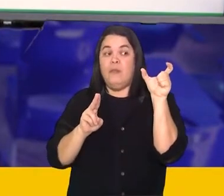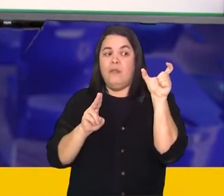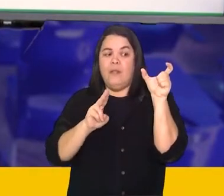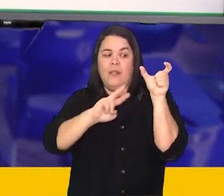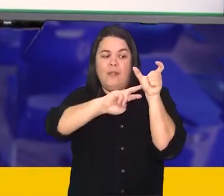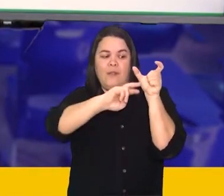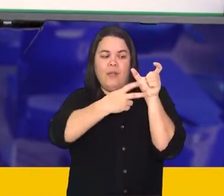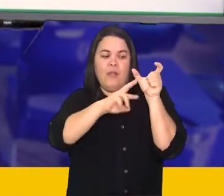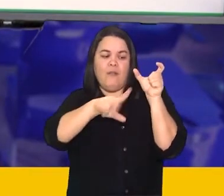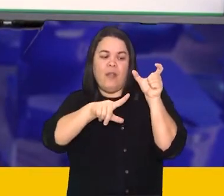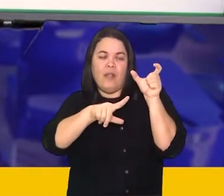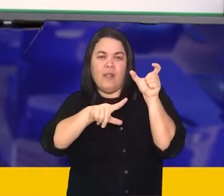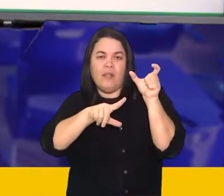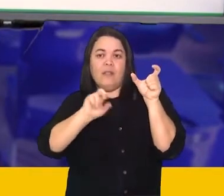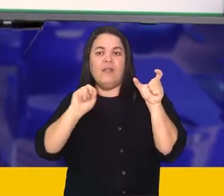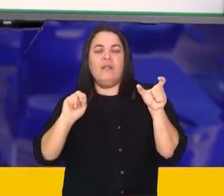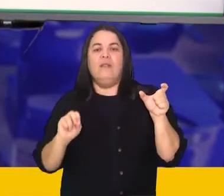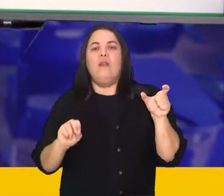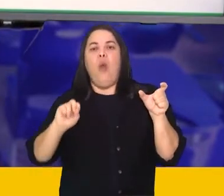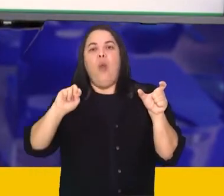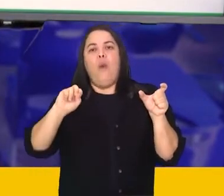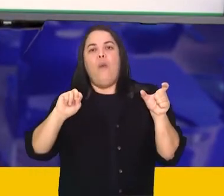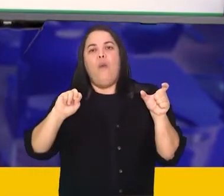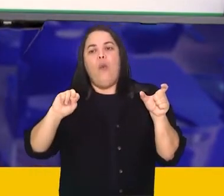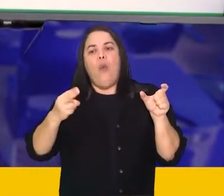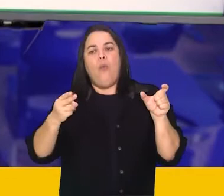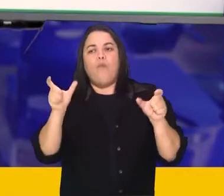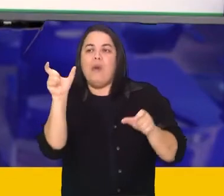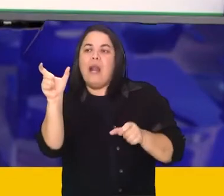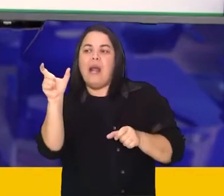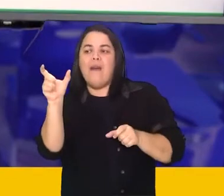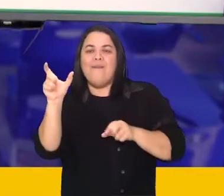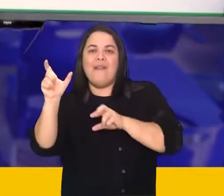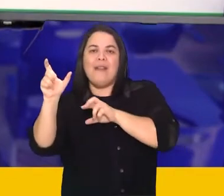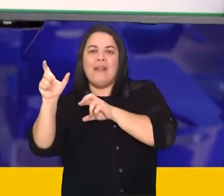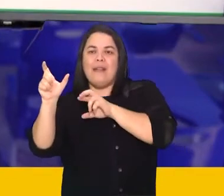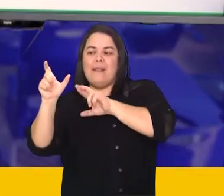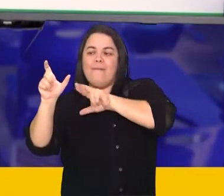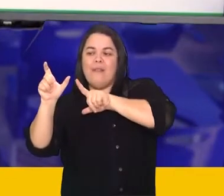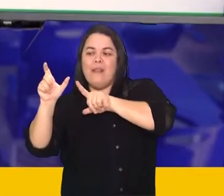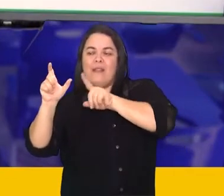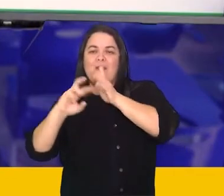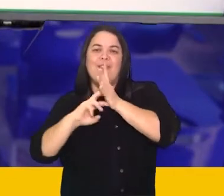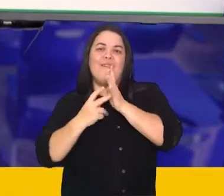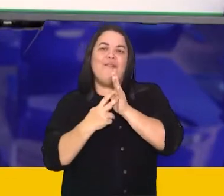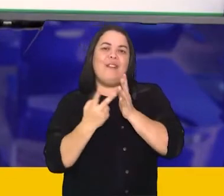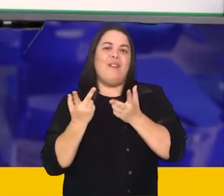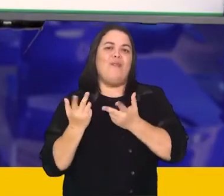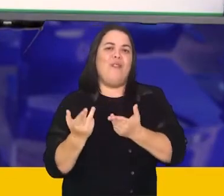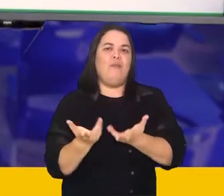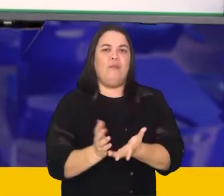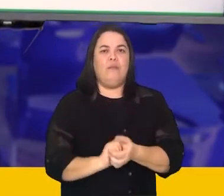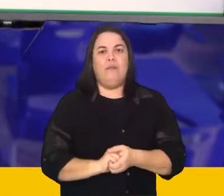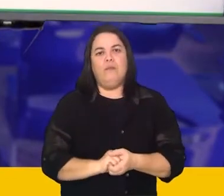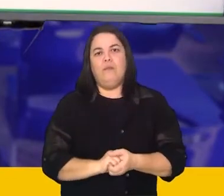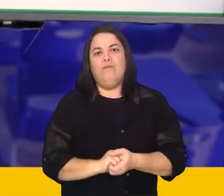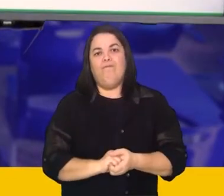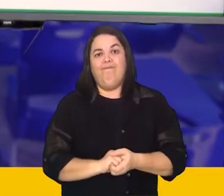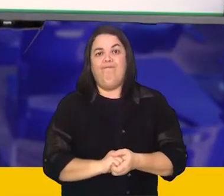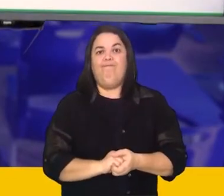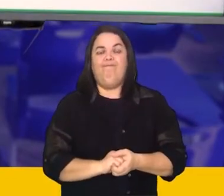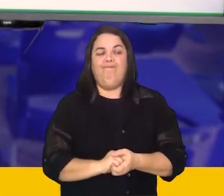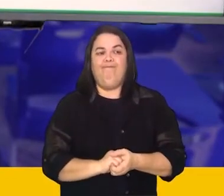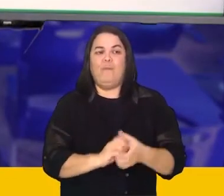vai ver bem o caso, né? E o seu significado dependendo da situação de comunicação.